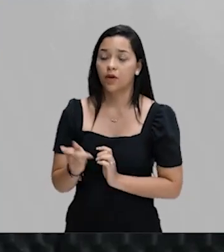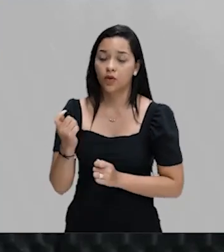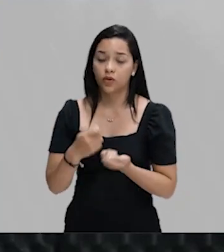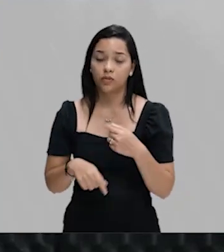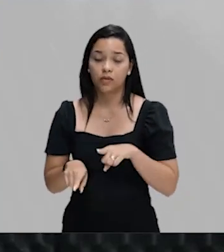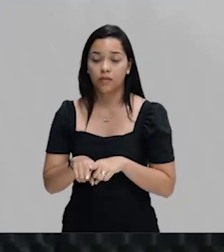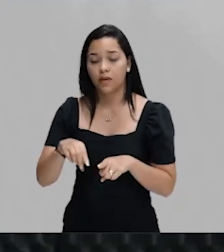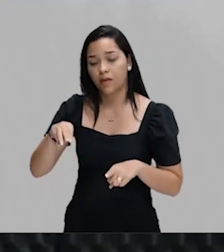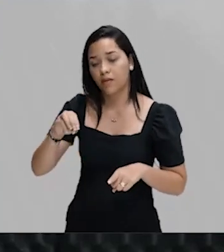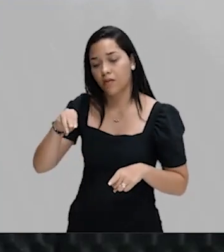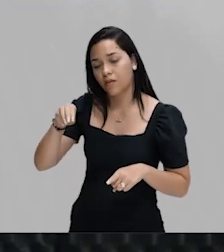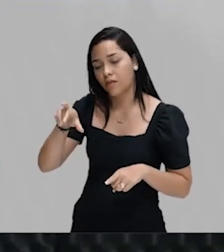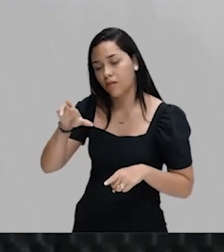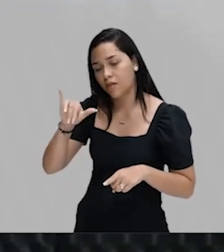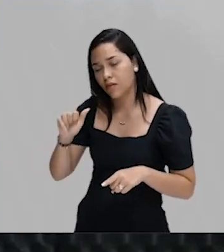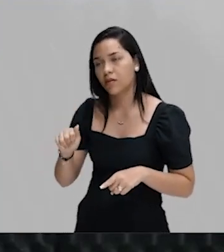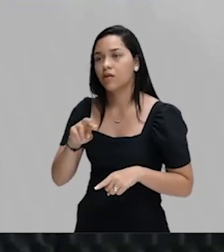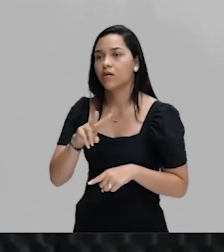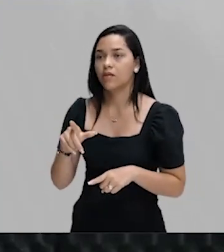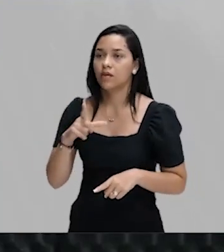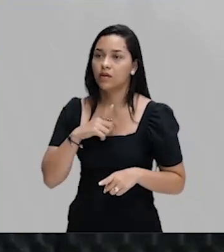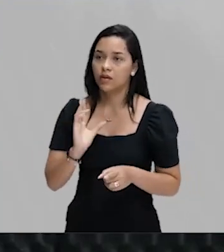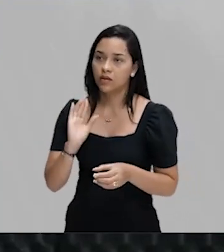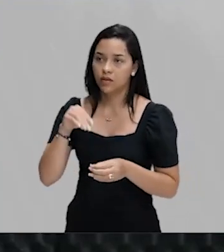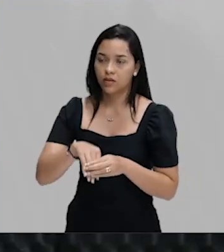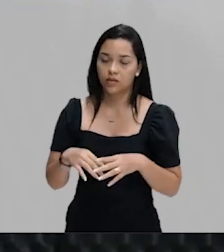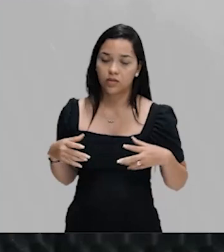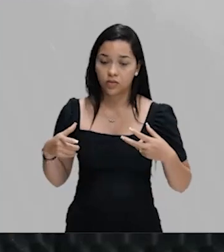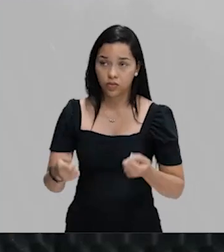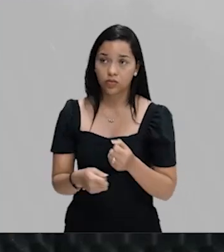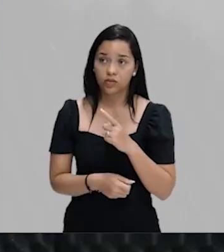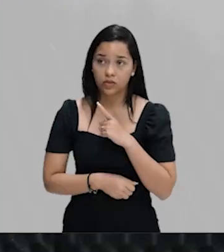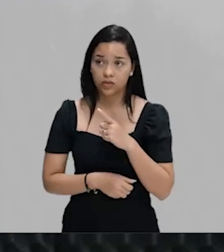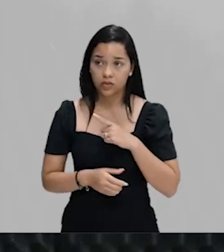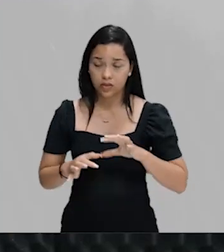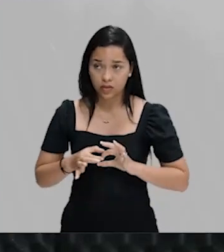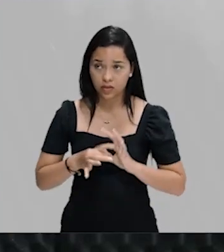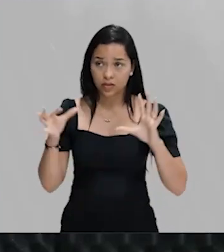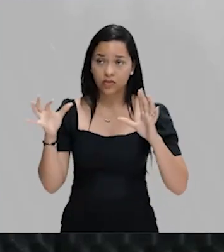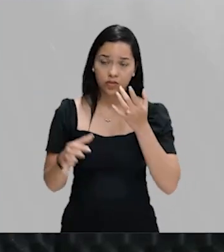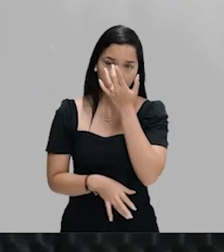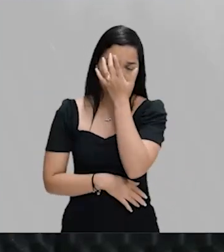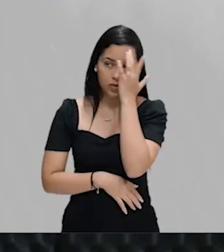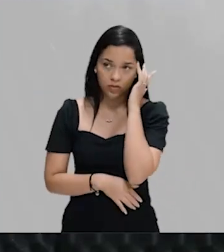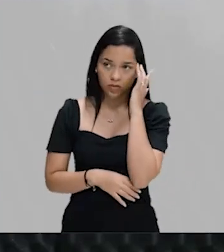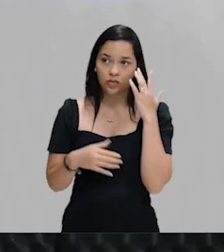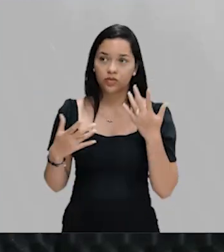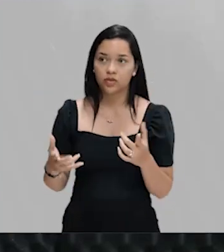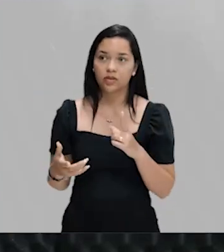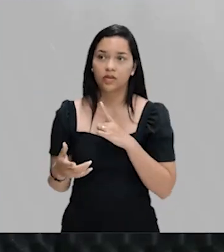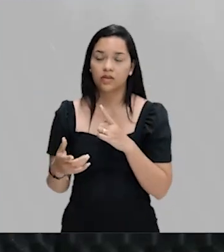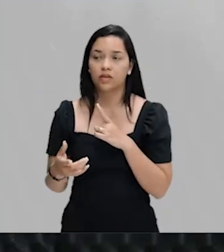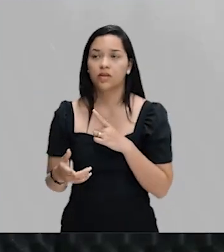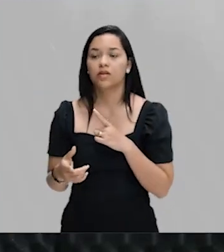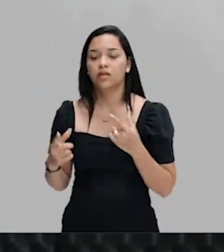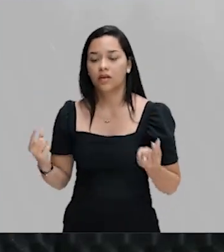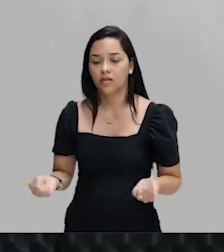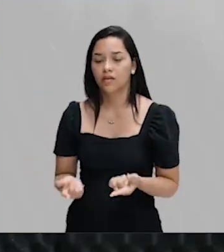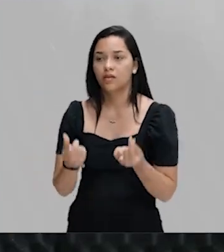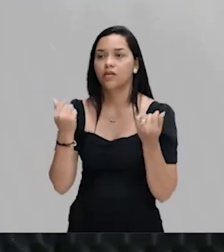econômica e monetária, ou seja, eles estão integrados totalmente, existe a livre circulação de pessoas, de capital,